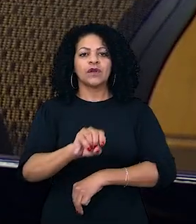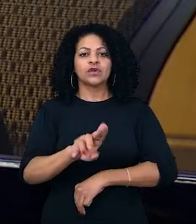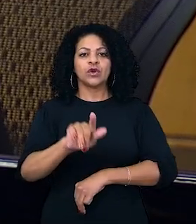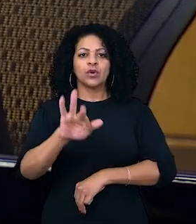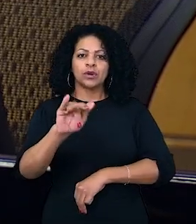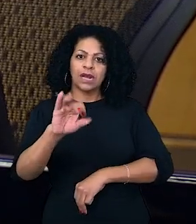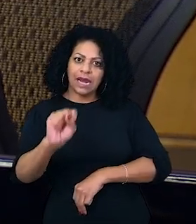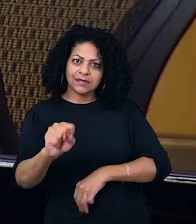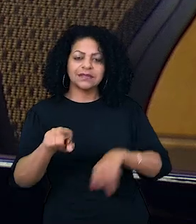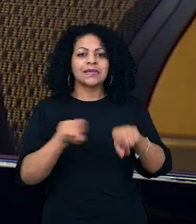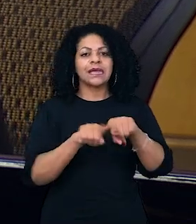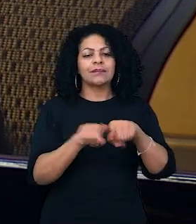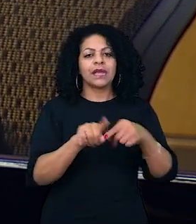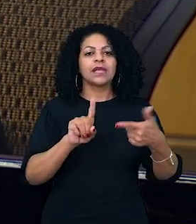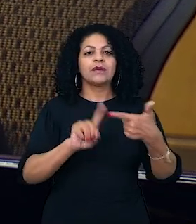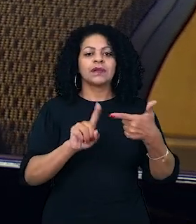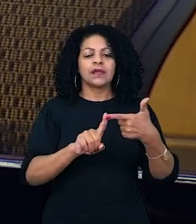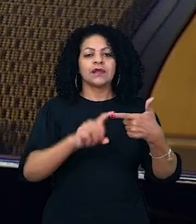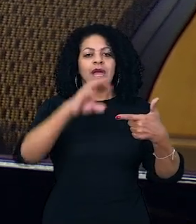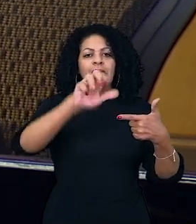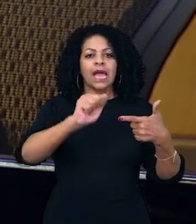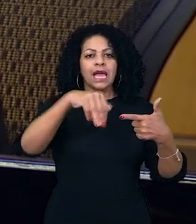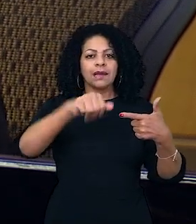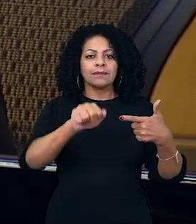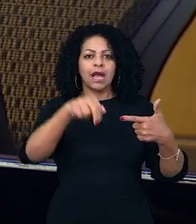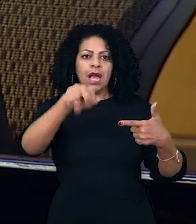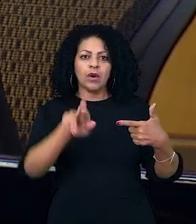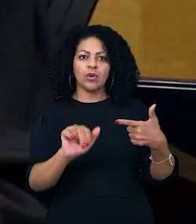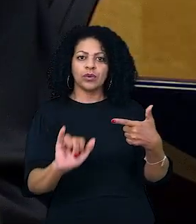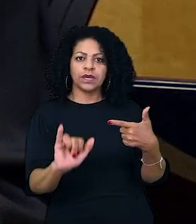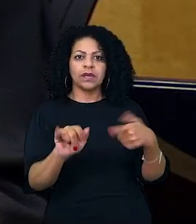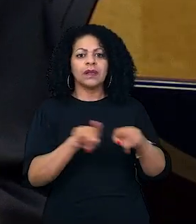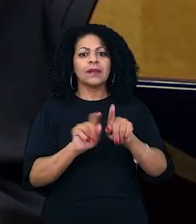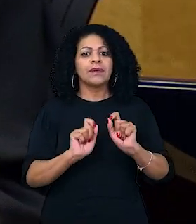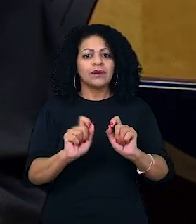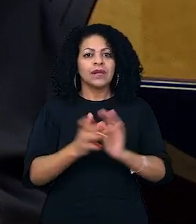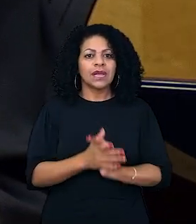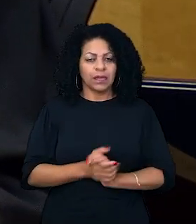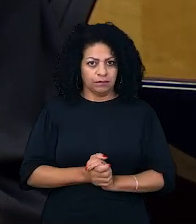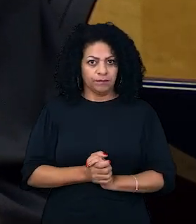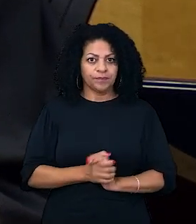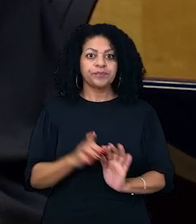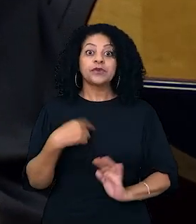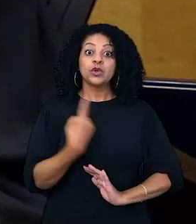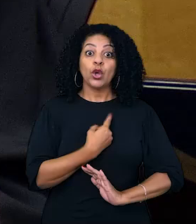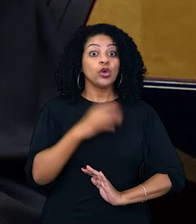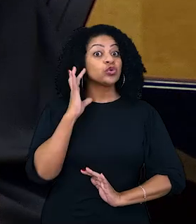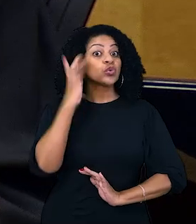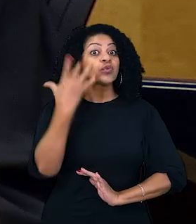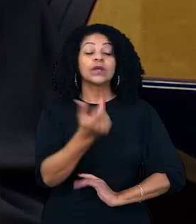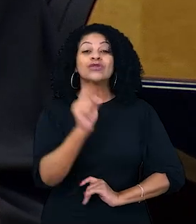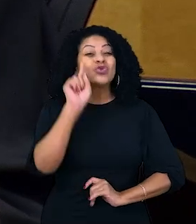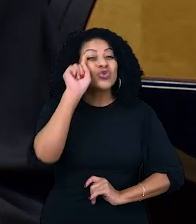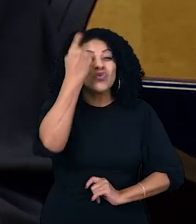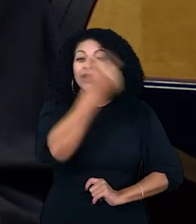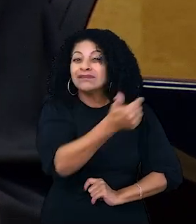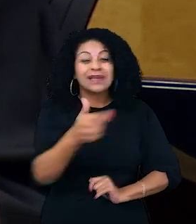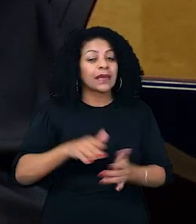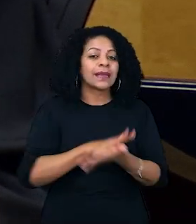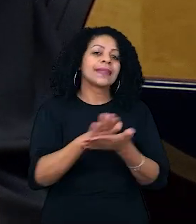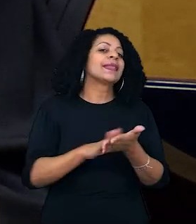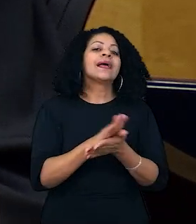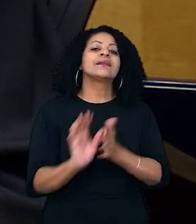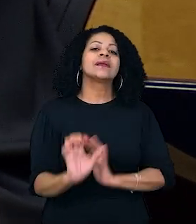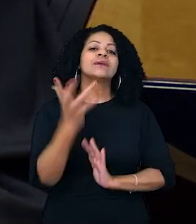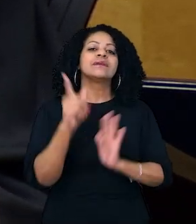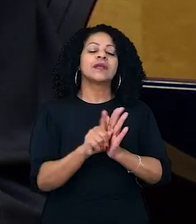ministro Amaury Rodrigues acompanharam o entendimento. O fato objetivo é que nós temos aqui, sem dúvida alguma, de forma incontroversa, o